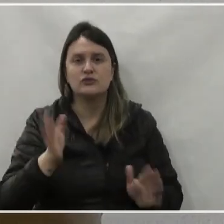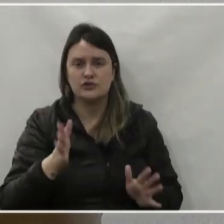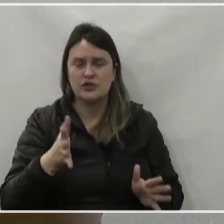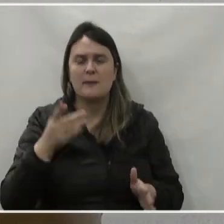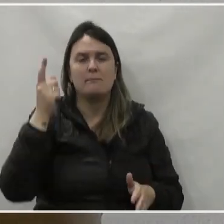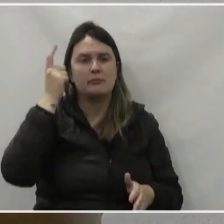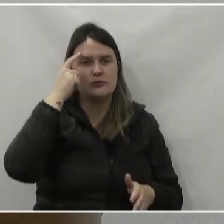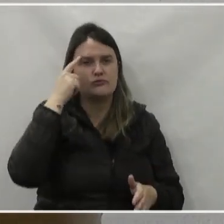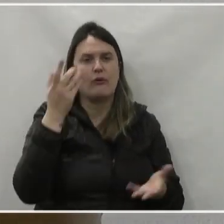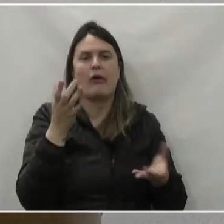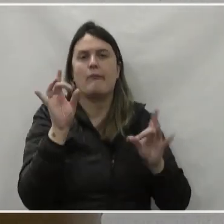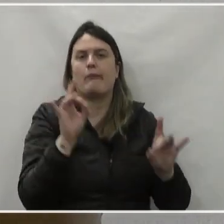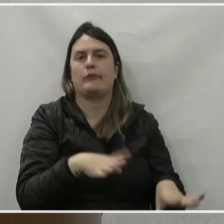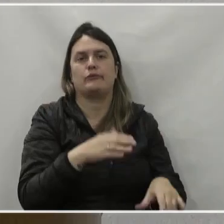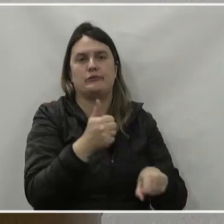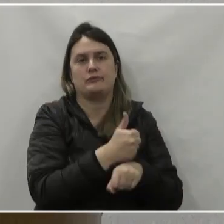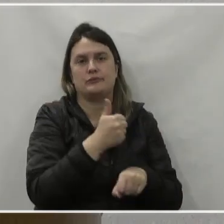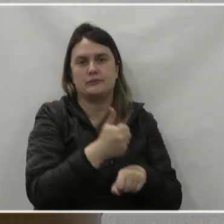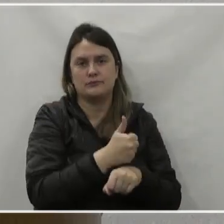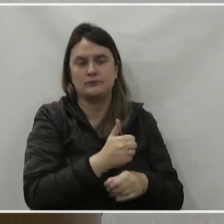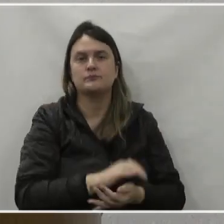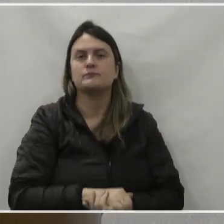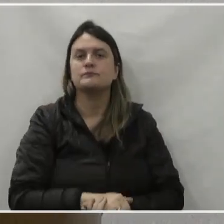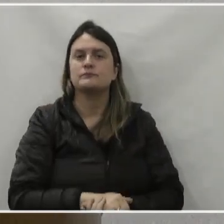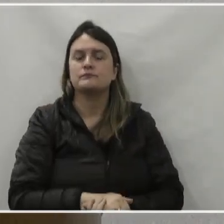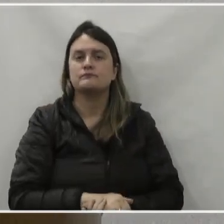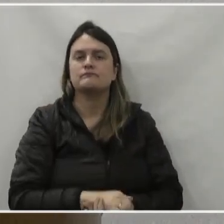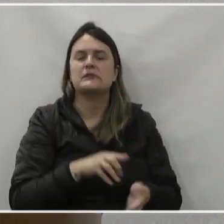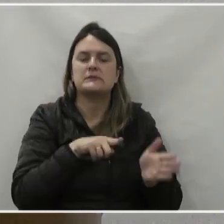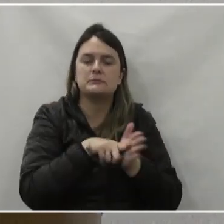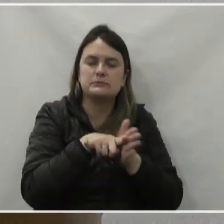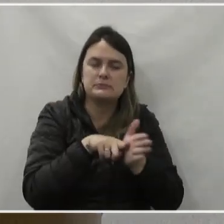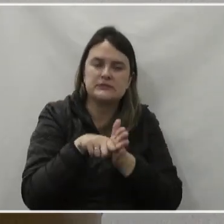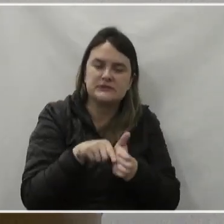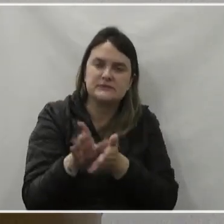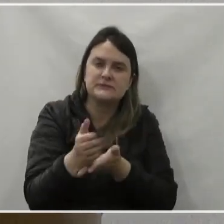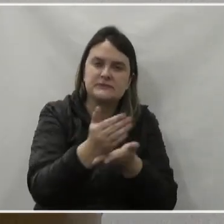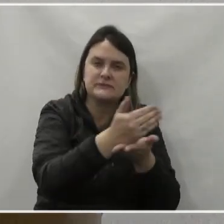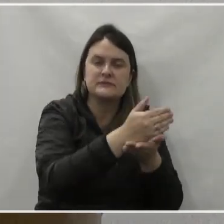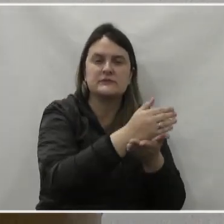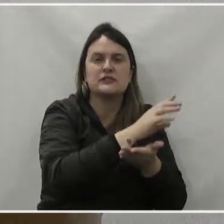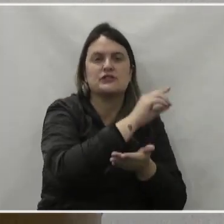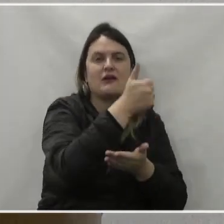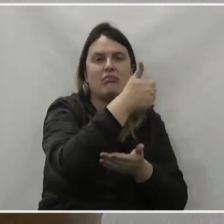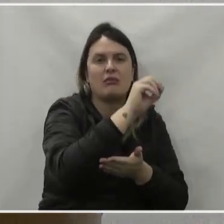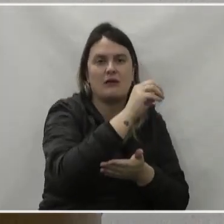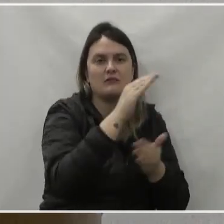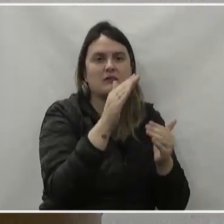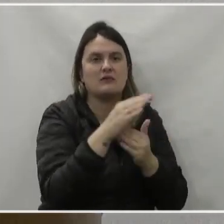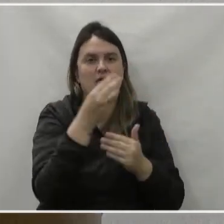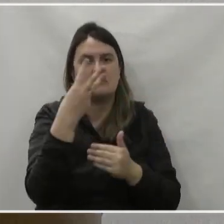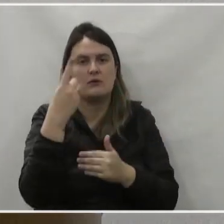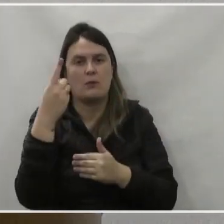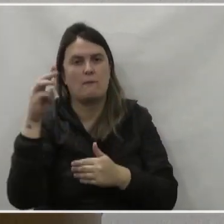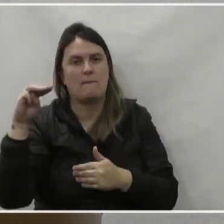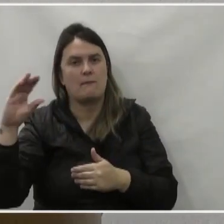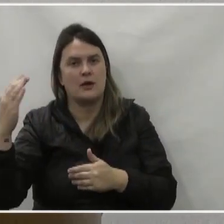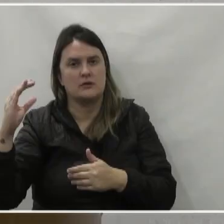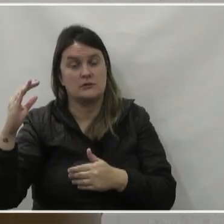consideraram abandonar a profissão. O levantamento é realizado entre os dias 10 e 31 de março,